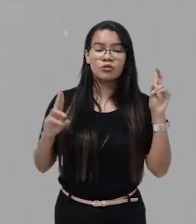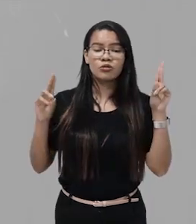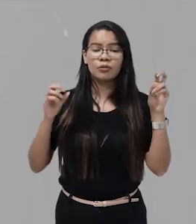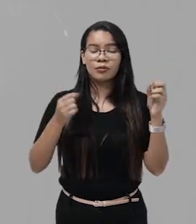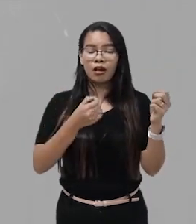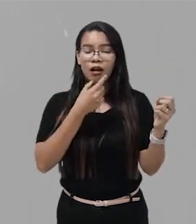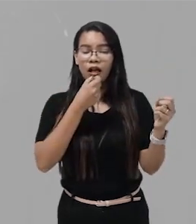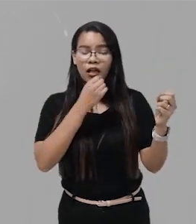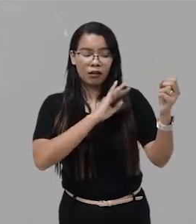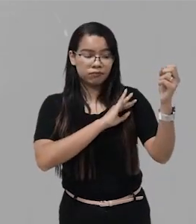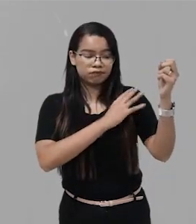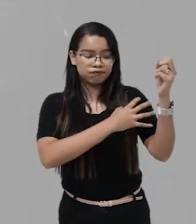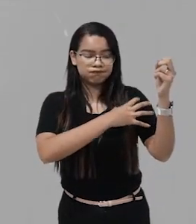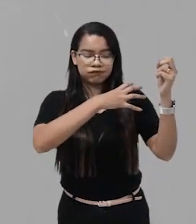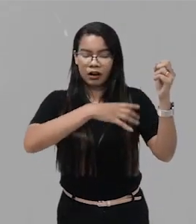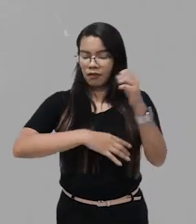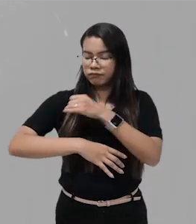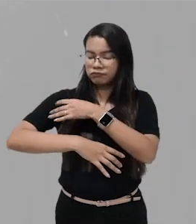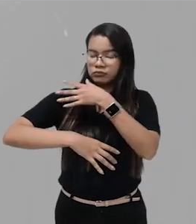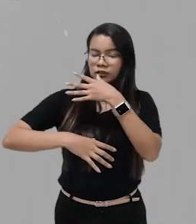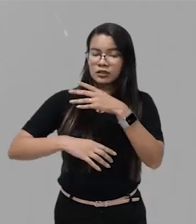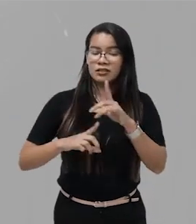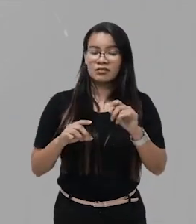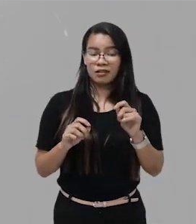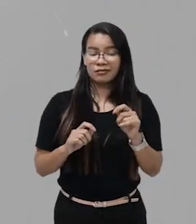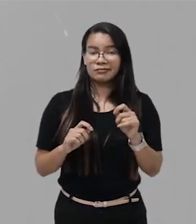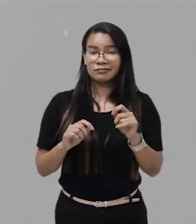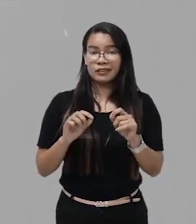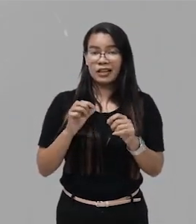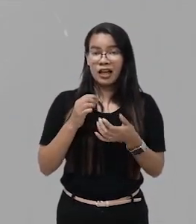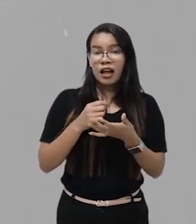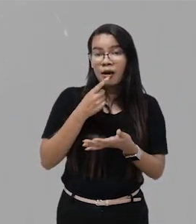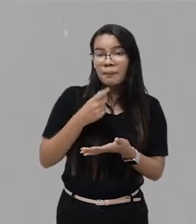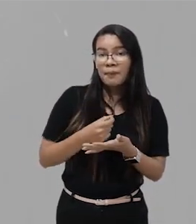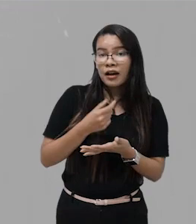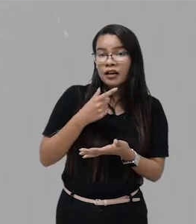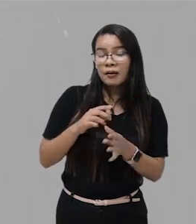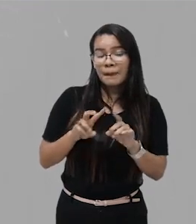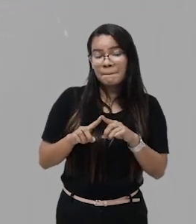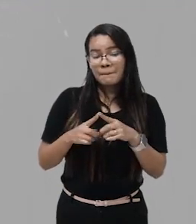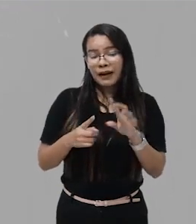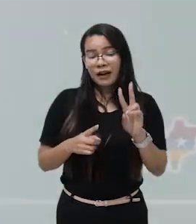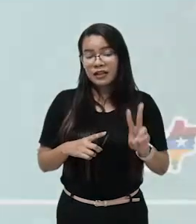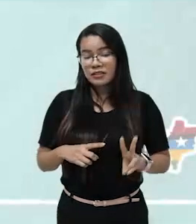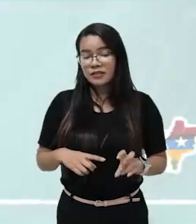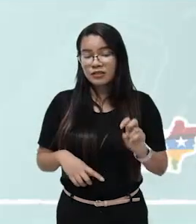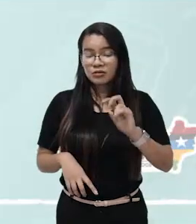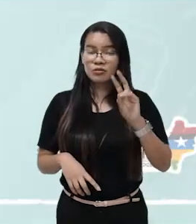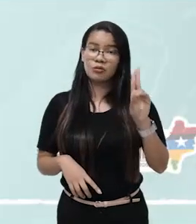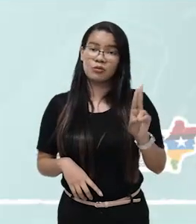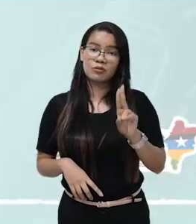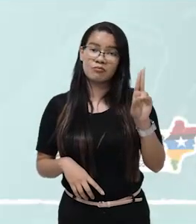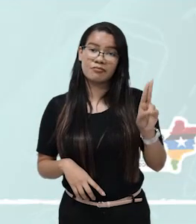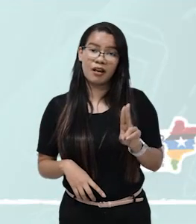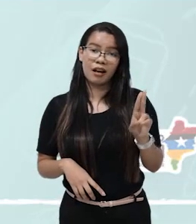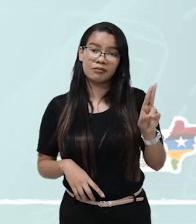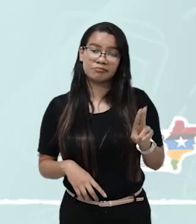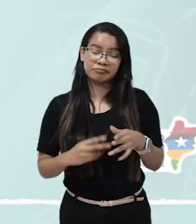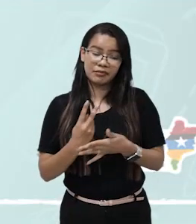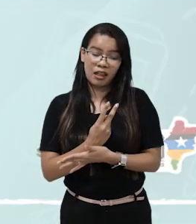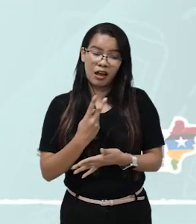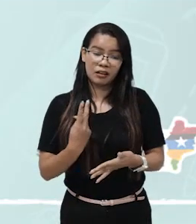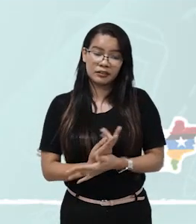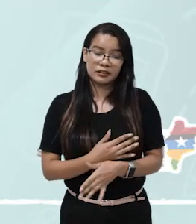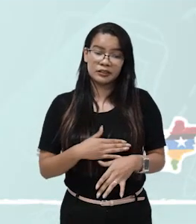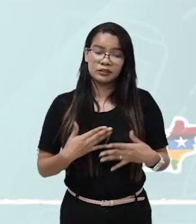Anabolizantes, eles são remédios, tá certo? Só que geralmente eles são utilizados de forma errada. Conceito. São hormônios sintéticos que